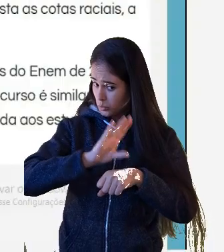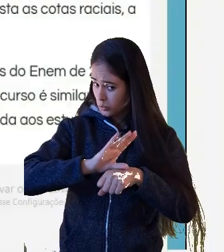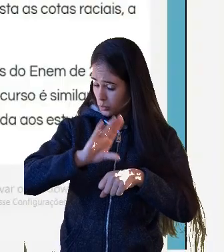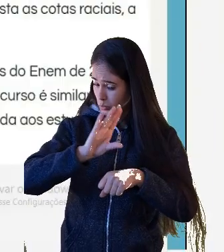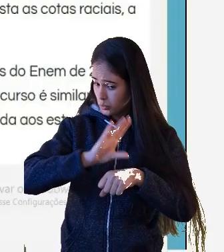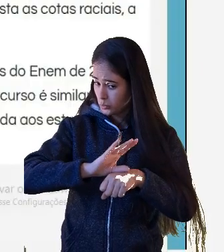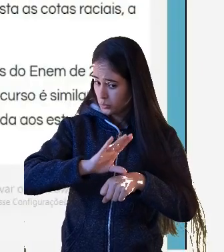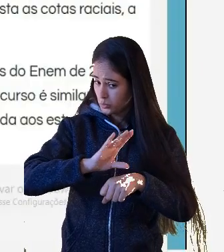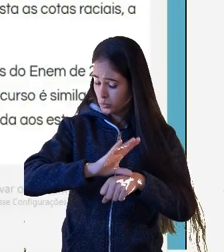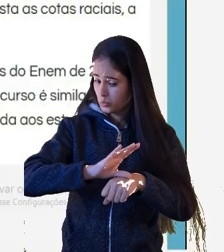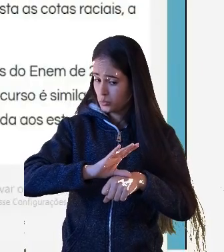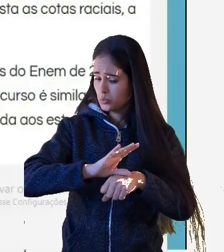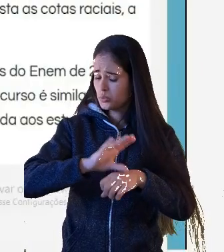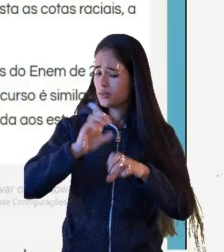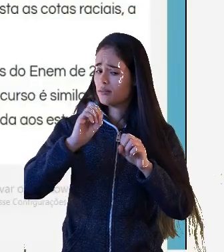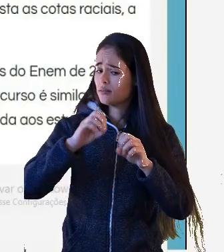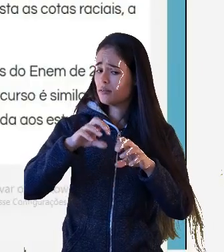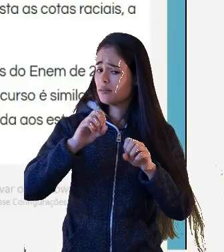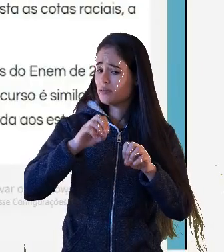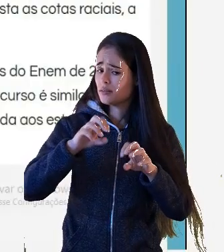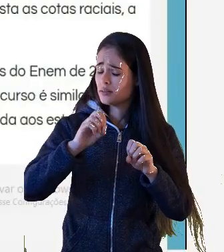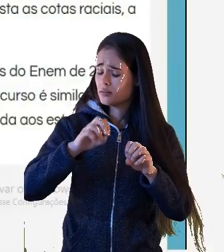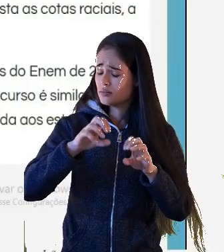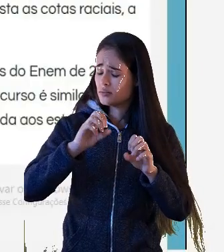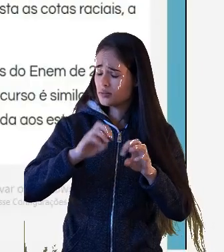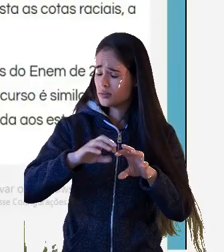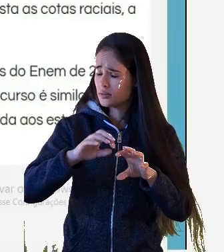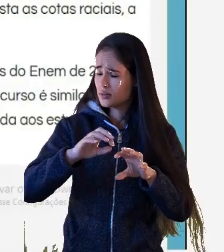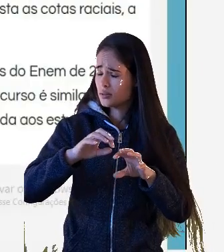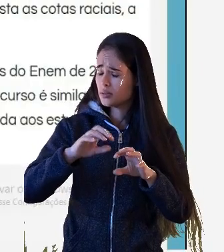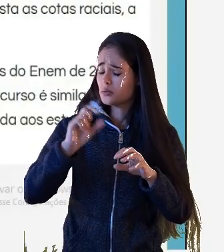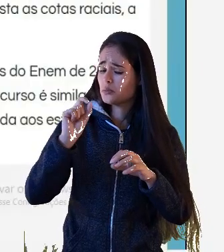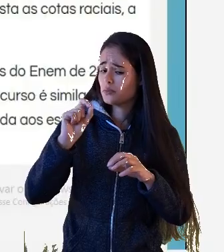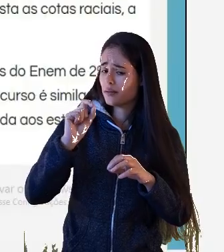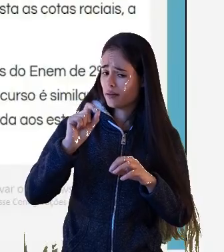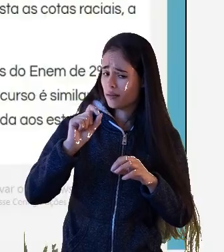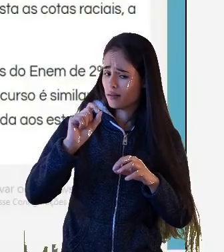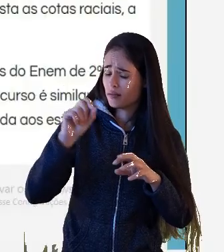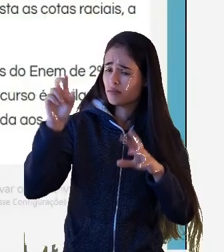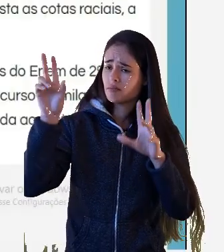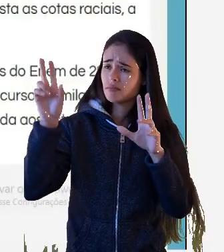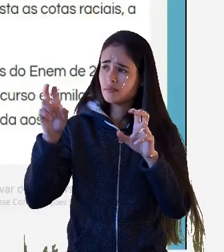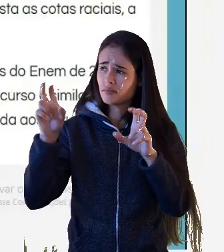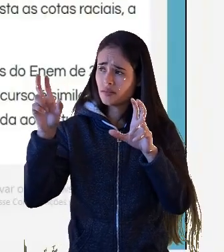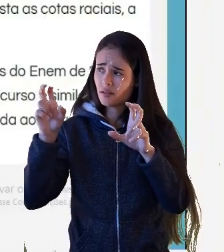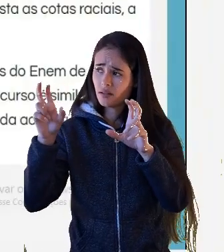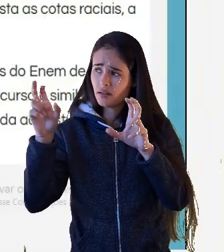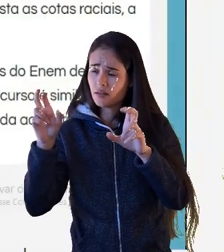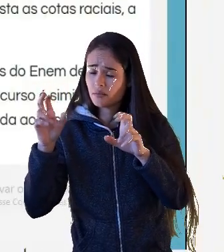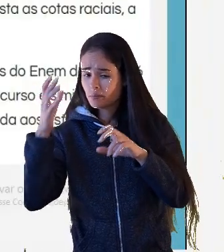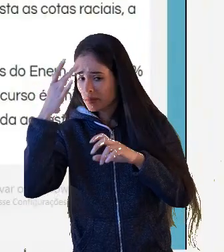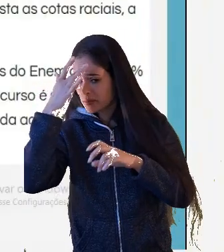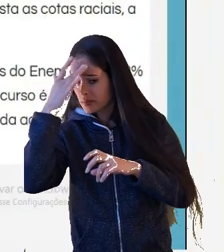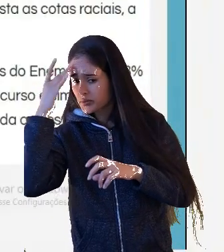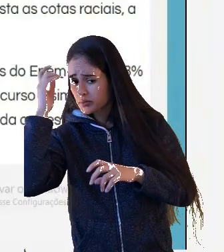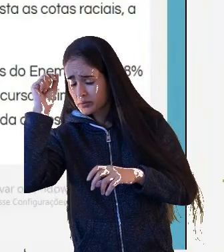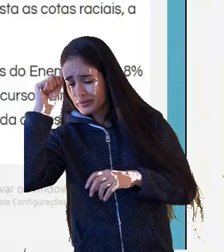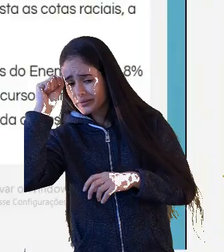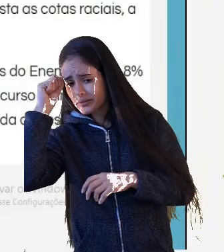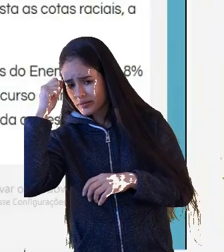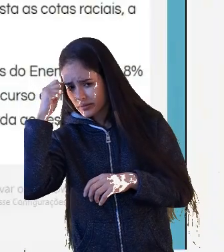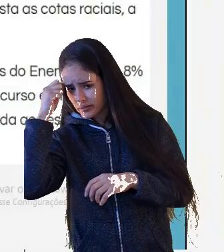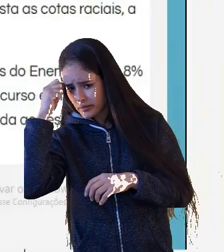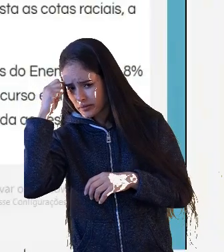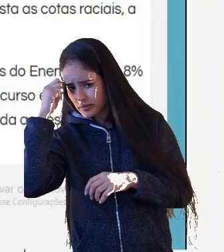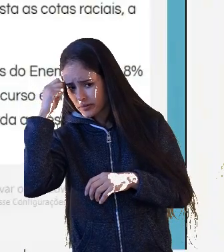de qualquer área da universidade ou do Instituto Federal. E depois as bancas são formadas por